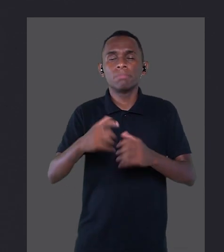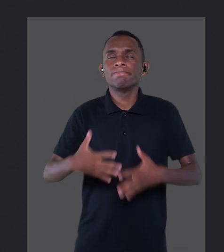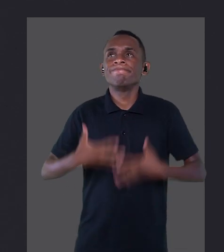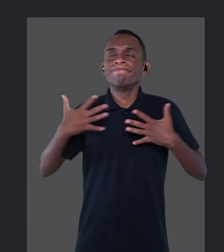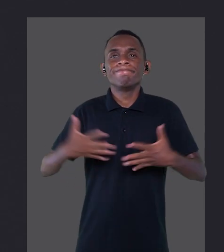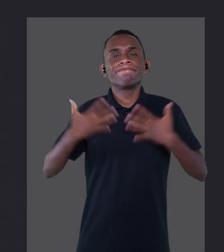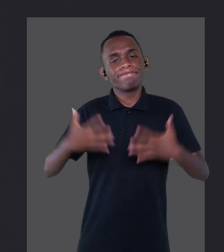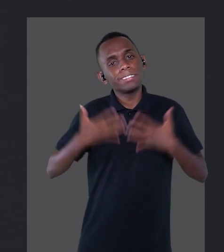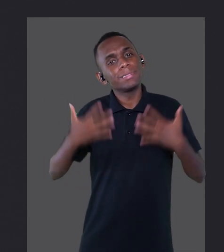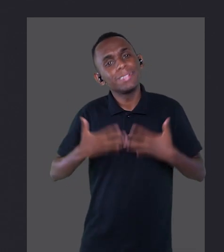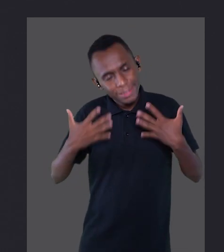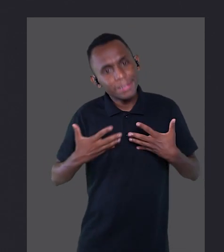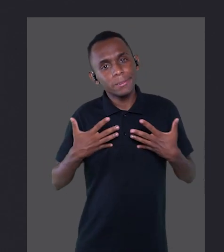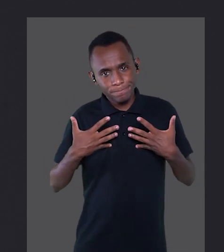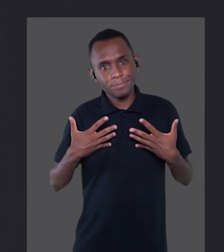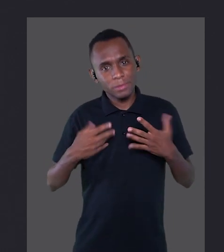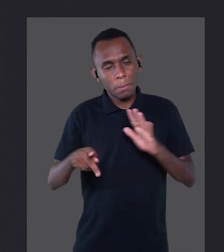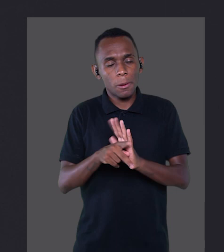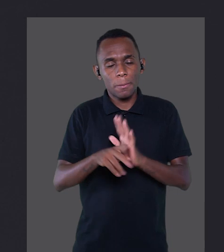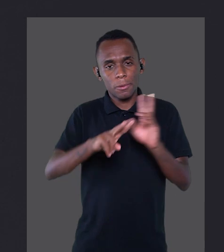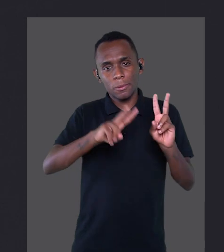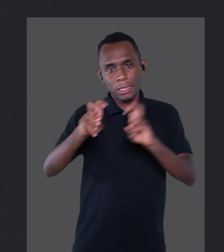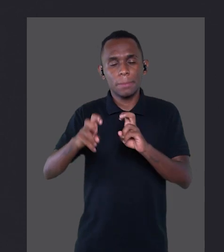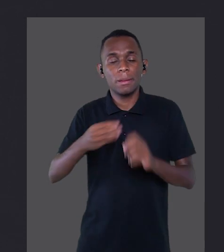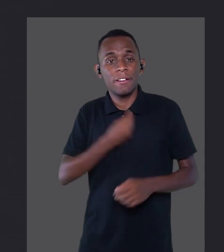alegria, assim, a carreira do Vida Futura.